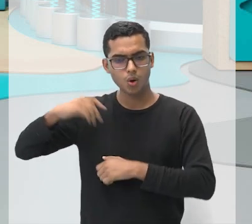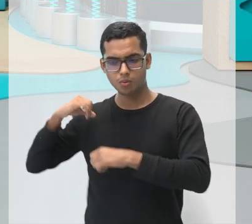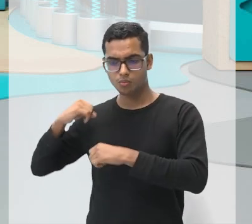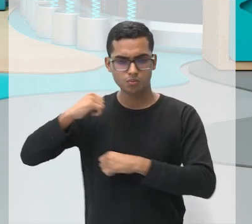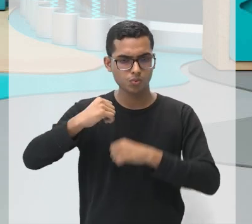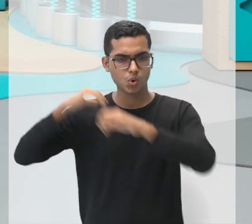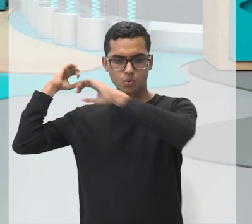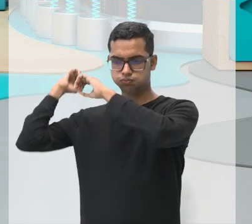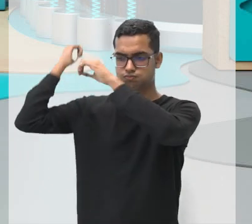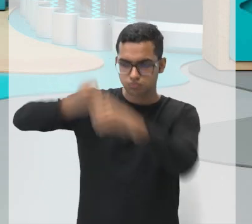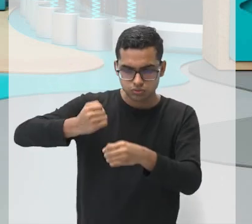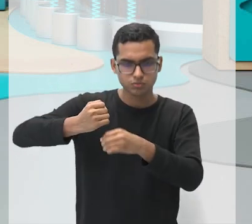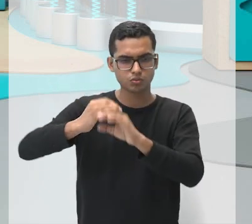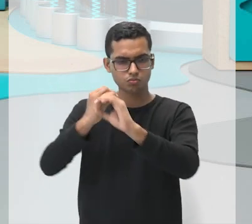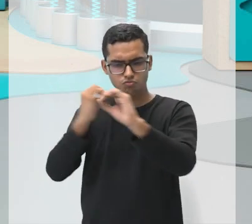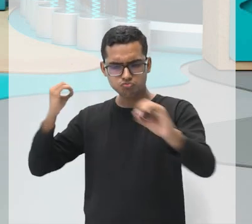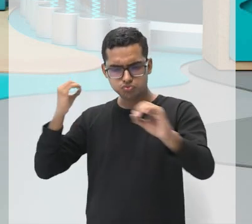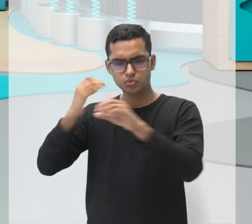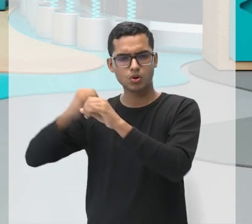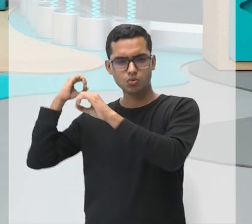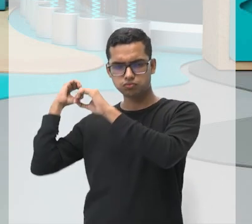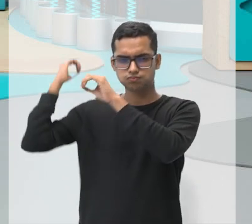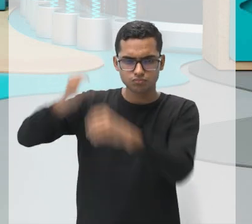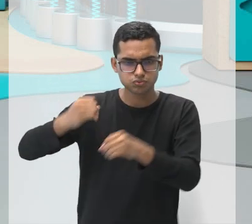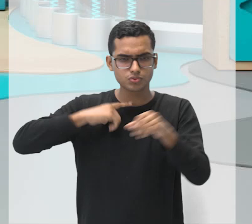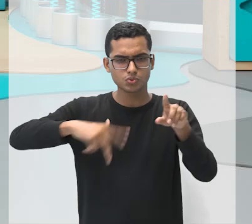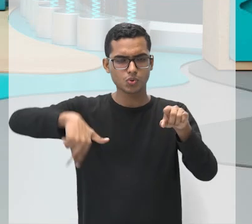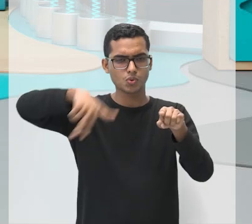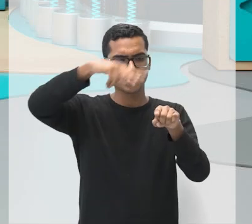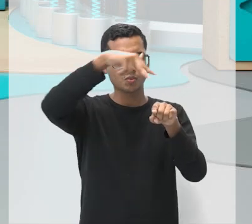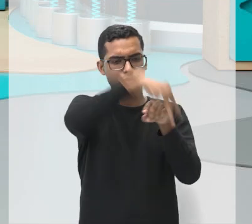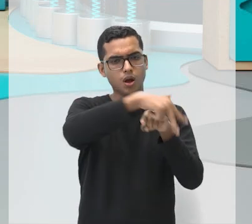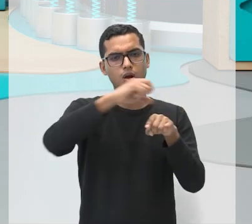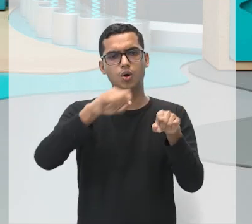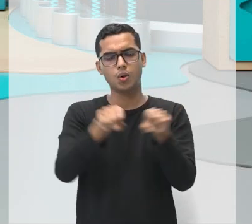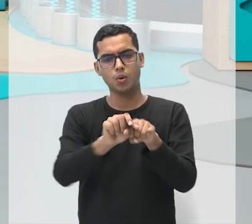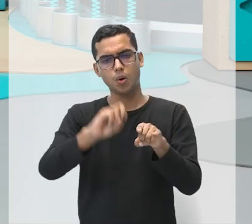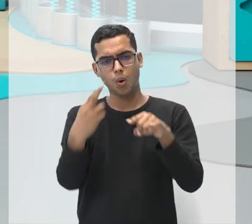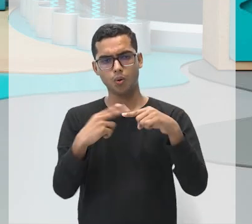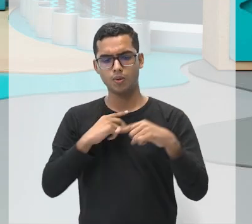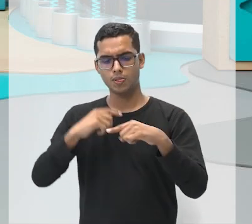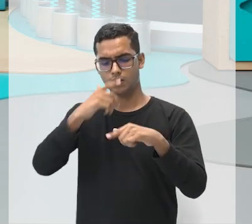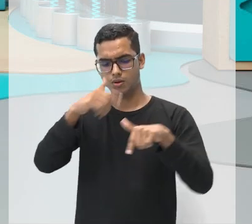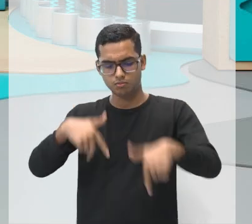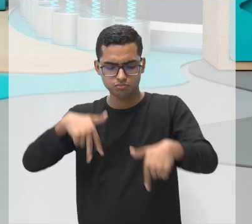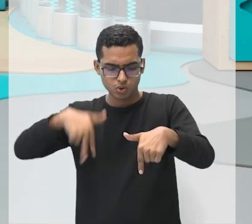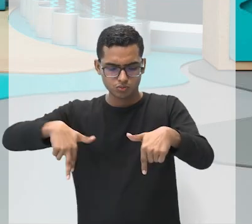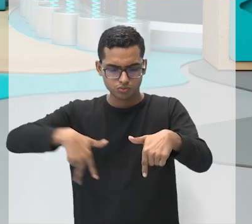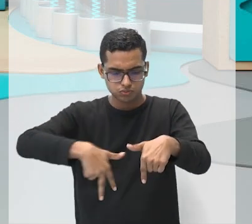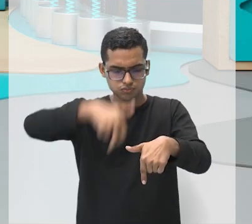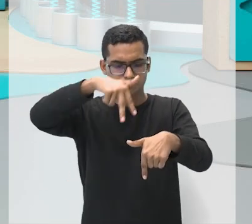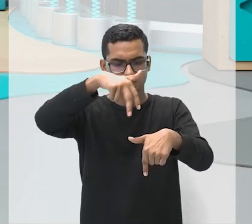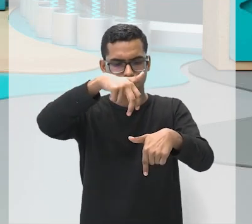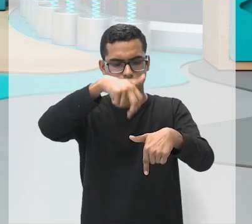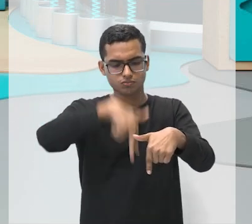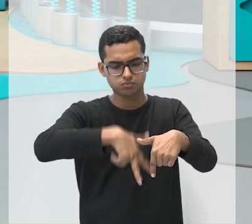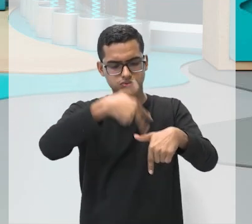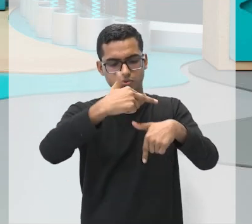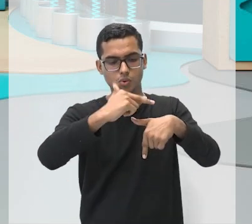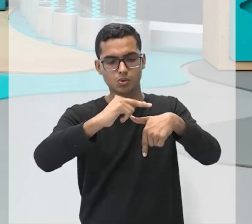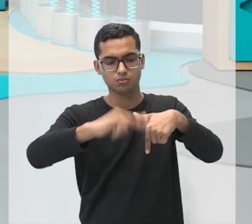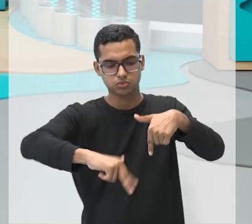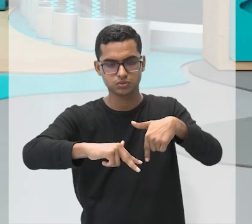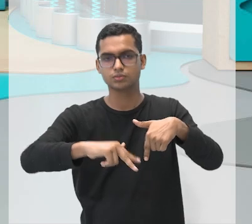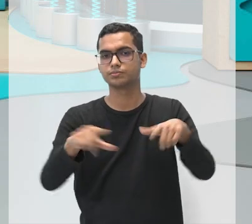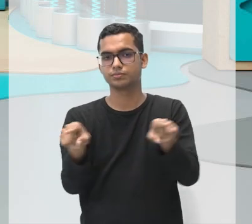E aí, para a gente entender melhor, olha só algumas imagens aqui desses saltos para vocês, para que fique mais claro. A gente vai ter também, além